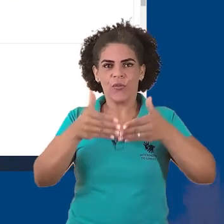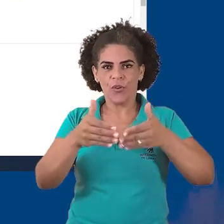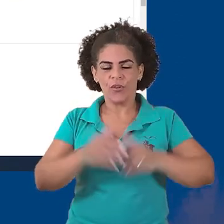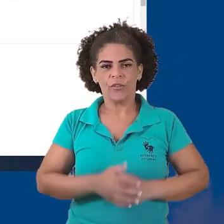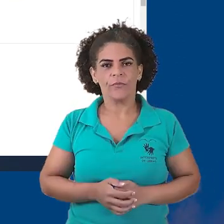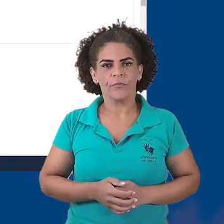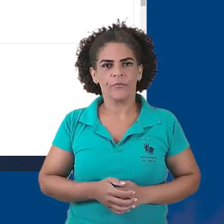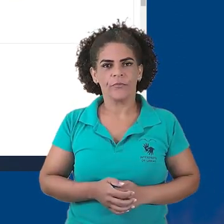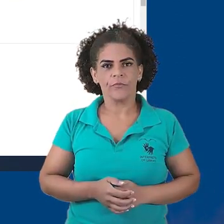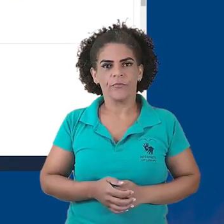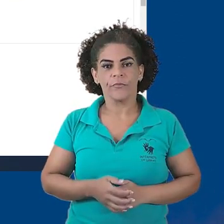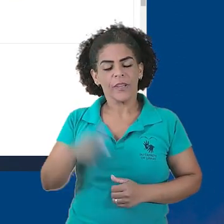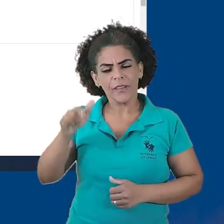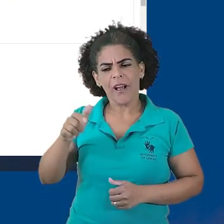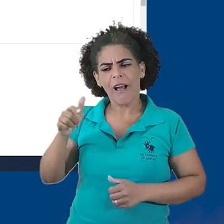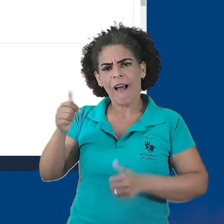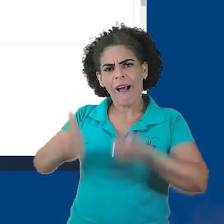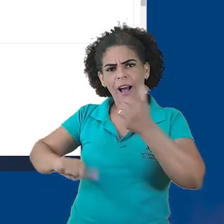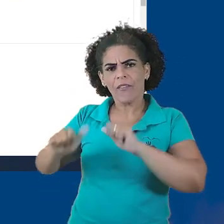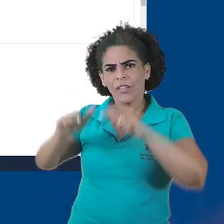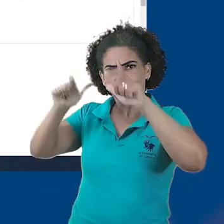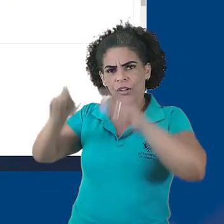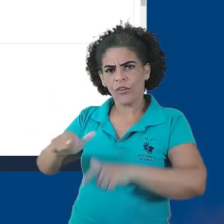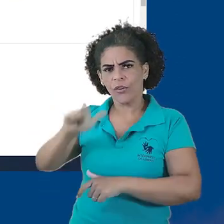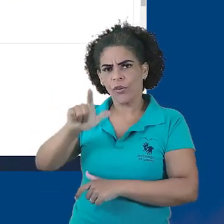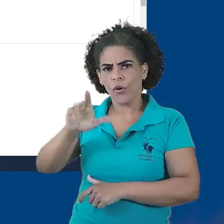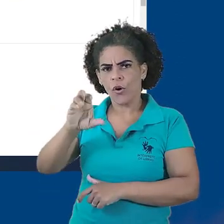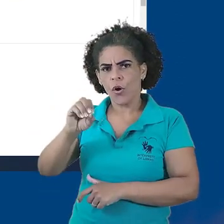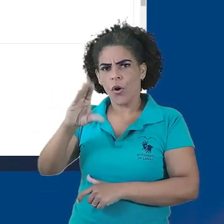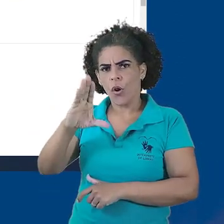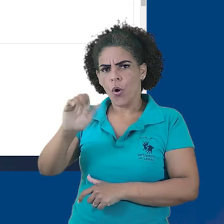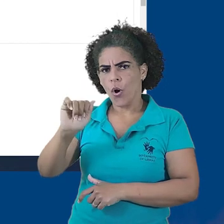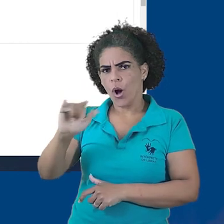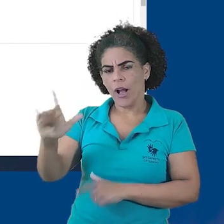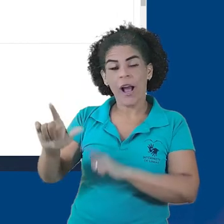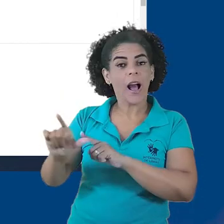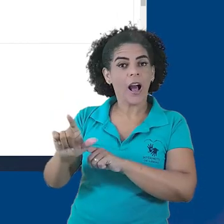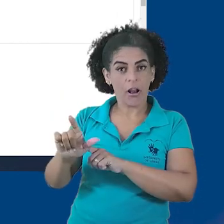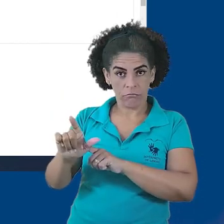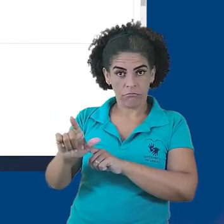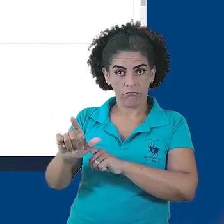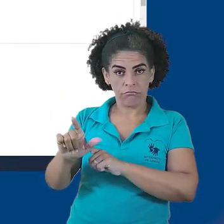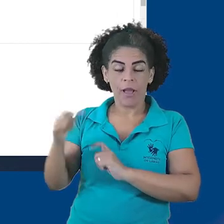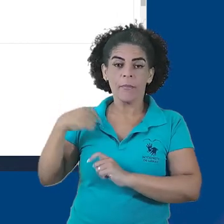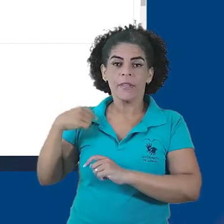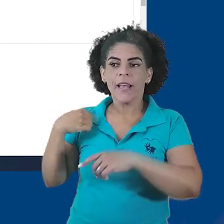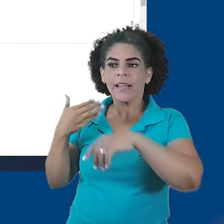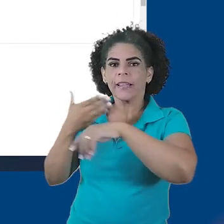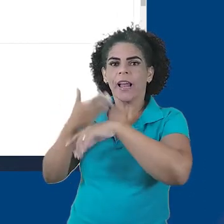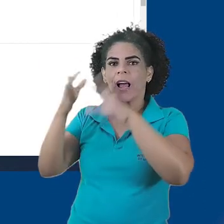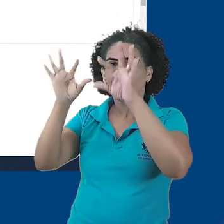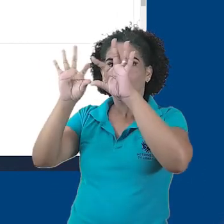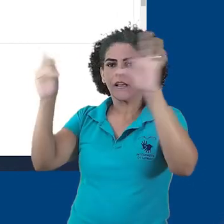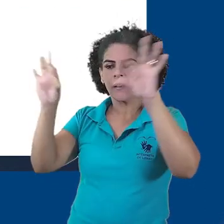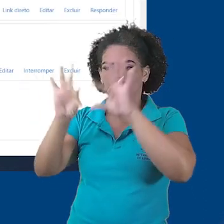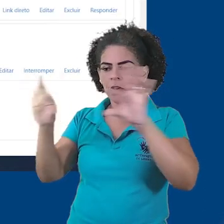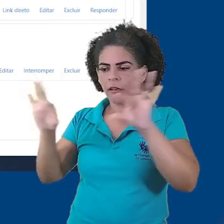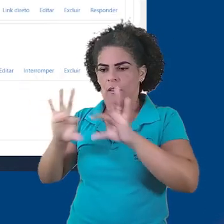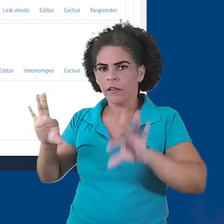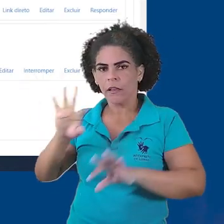Para efetuar a avaliação local, o usuário deve acessar os